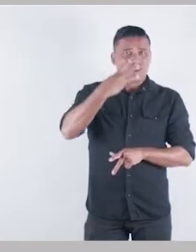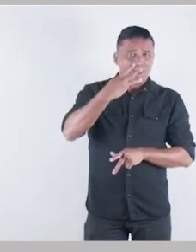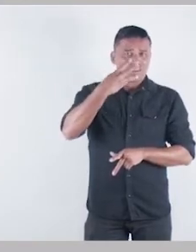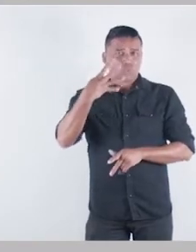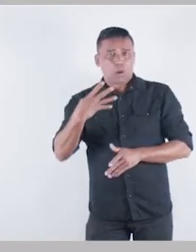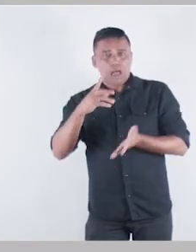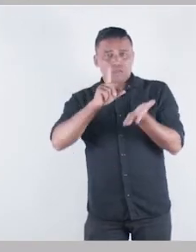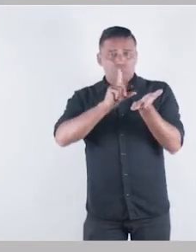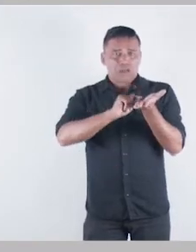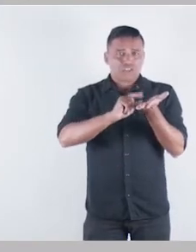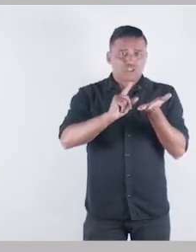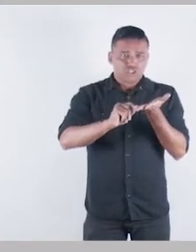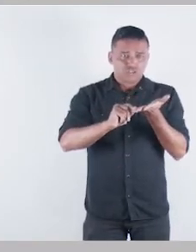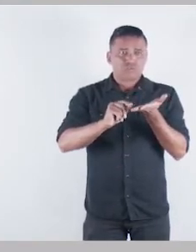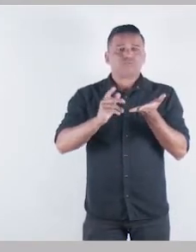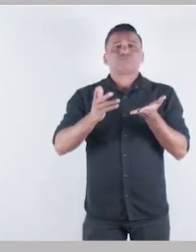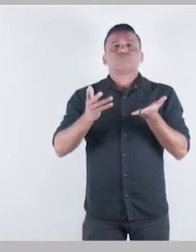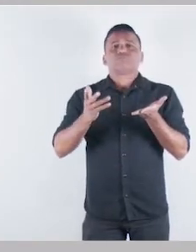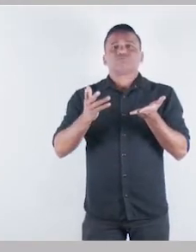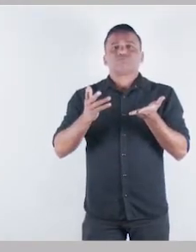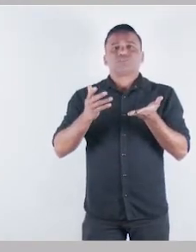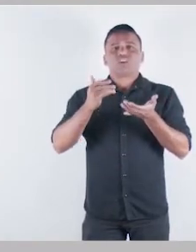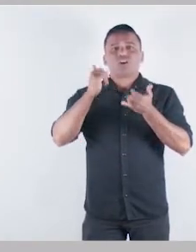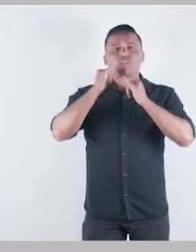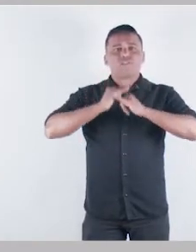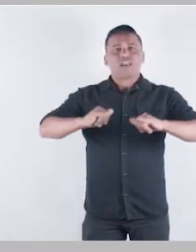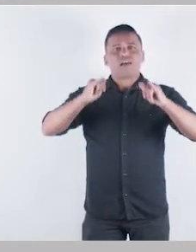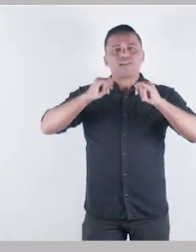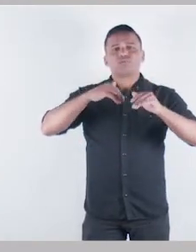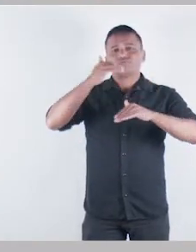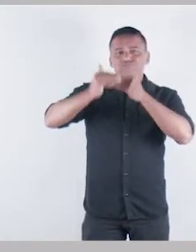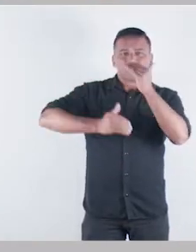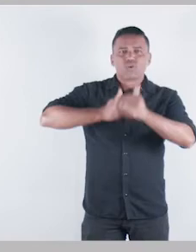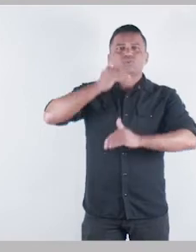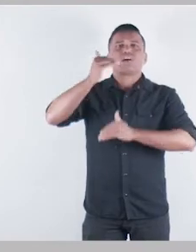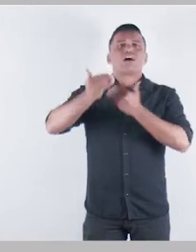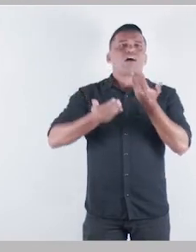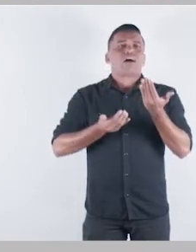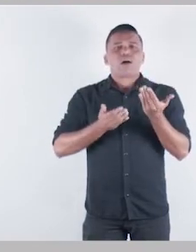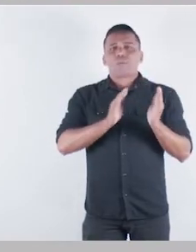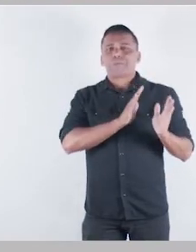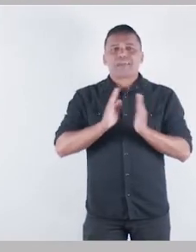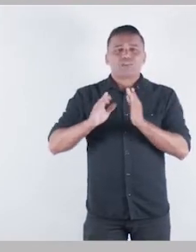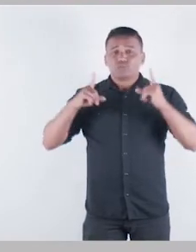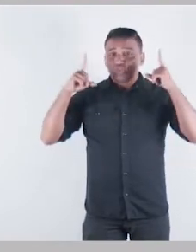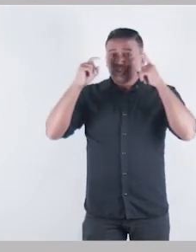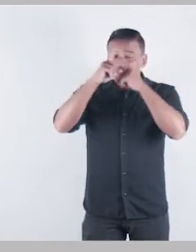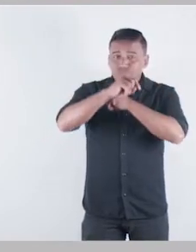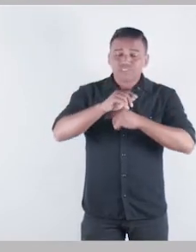negra, contando a história, contando a evolução, contando os momentos críticos. Né? Tem um artigo